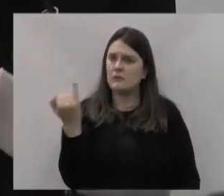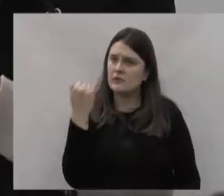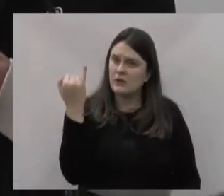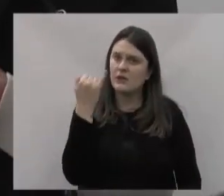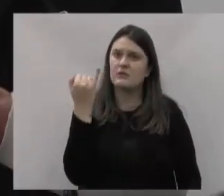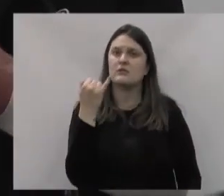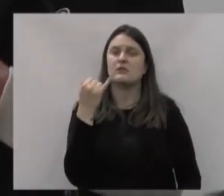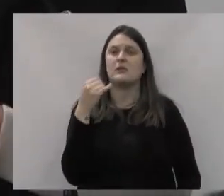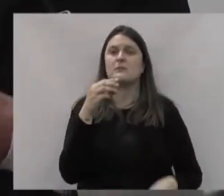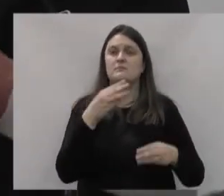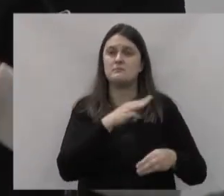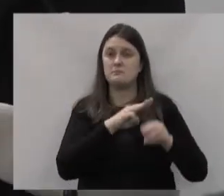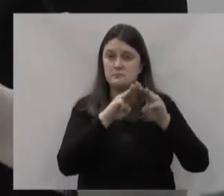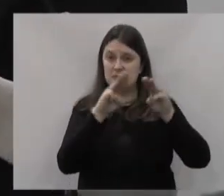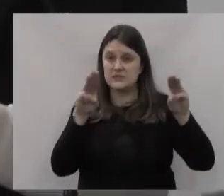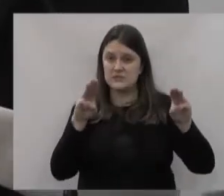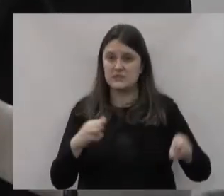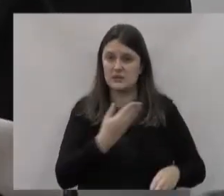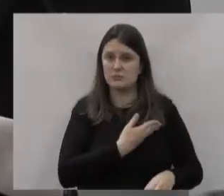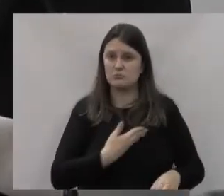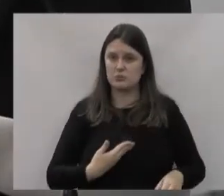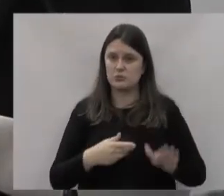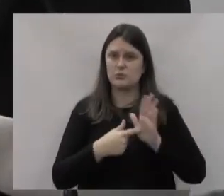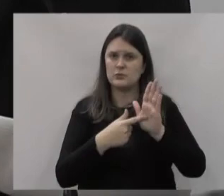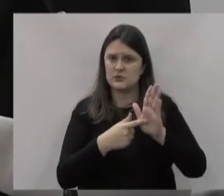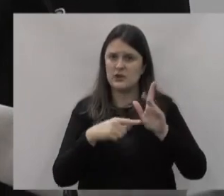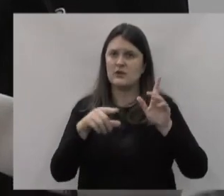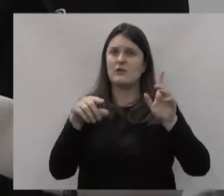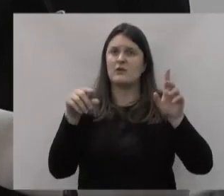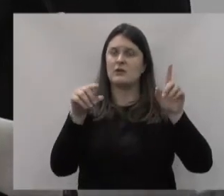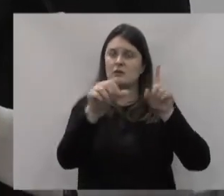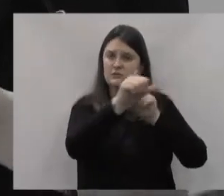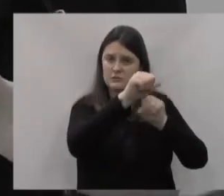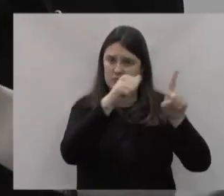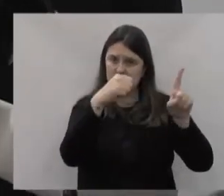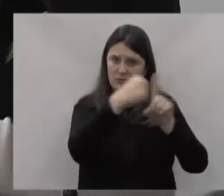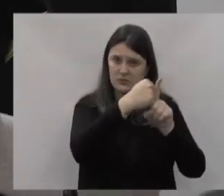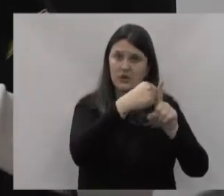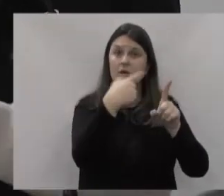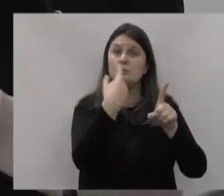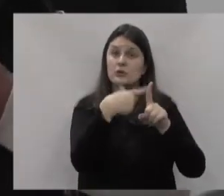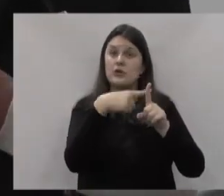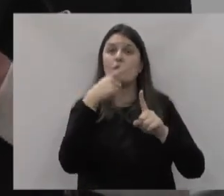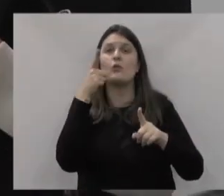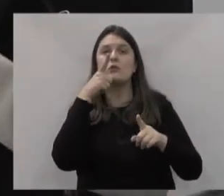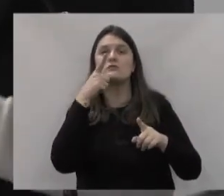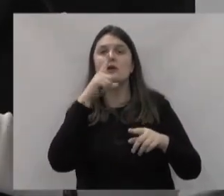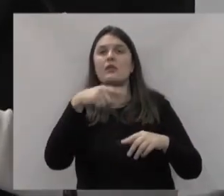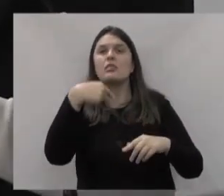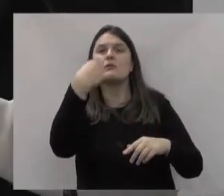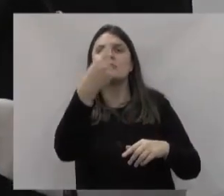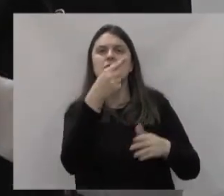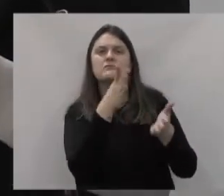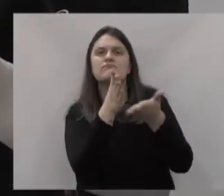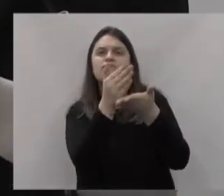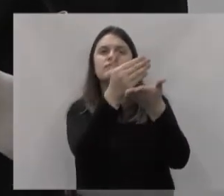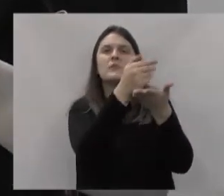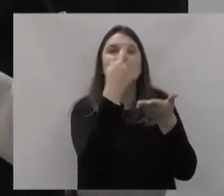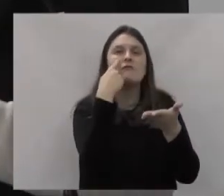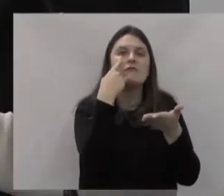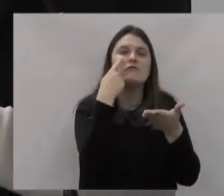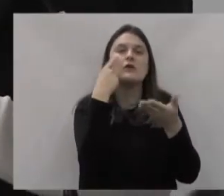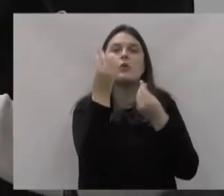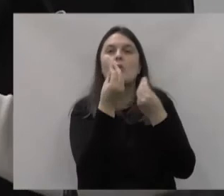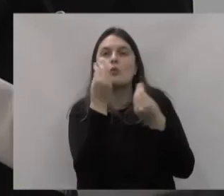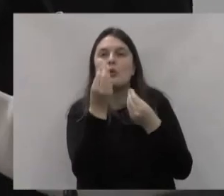importante a denúncia do Ministério Público já colocando ali o feminicídio. Por quê? Porque a gente consegue depois fazer ações preventivas, ações